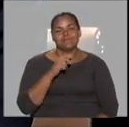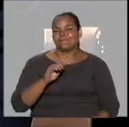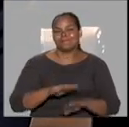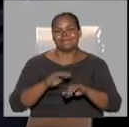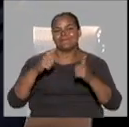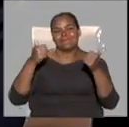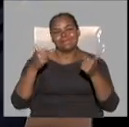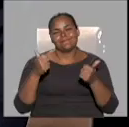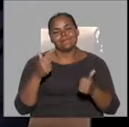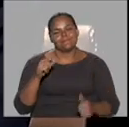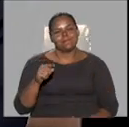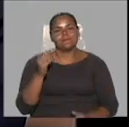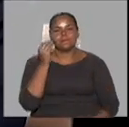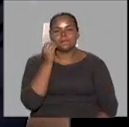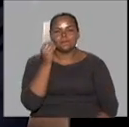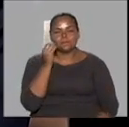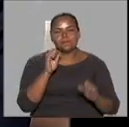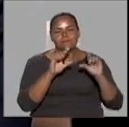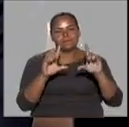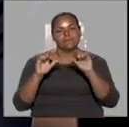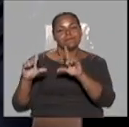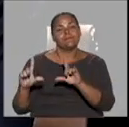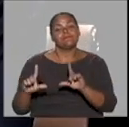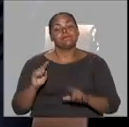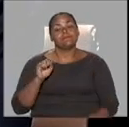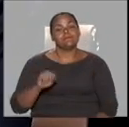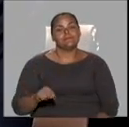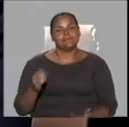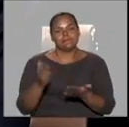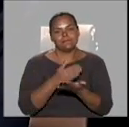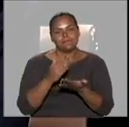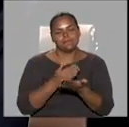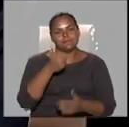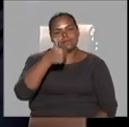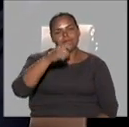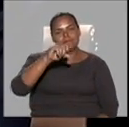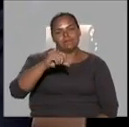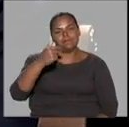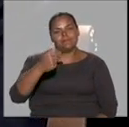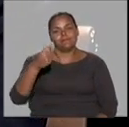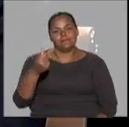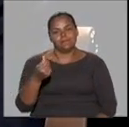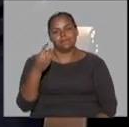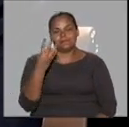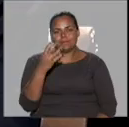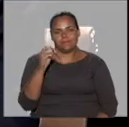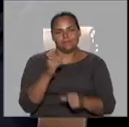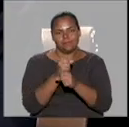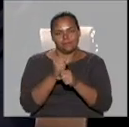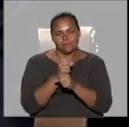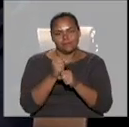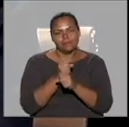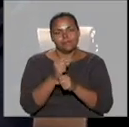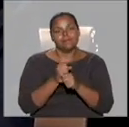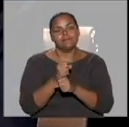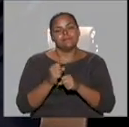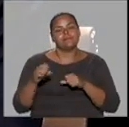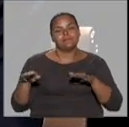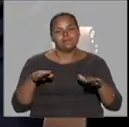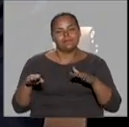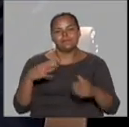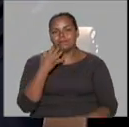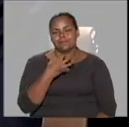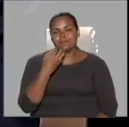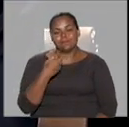poderia ter sido melhor. A exposição e o livro 1976, 40 anos do movimento Black Rio. Eu